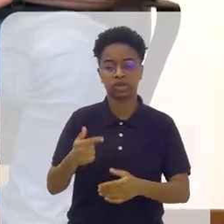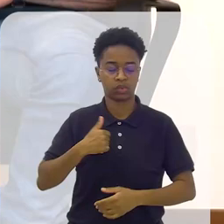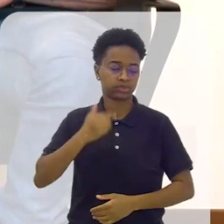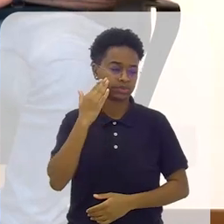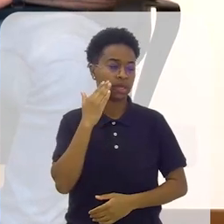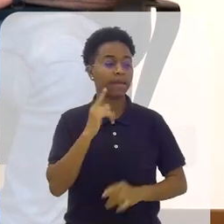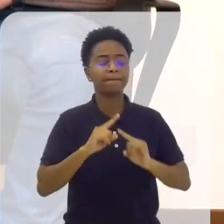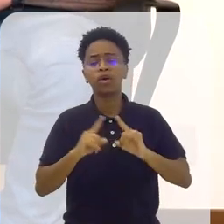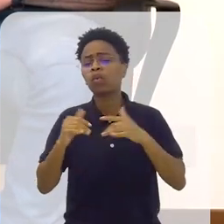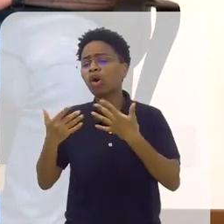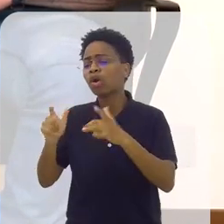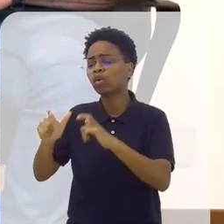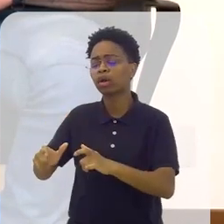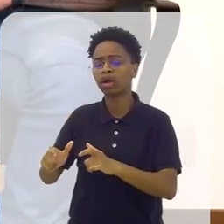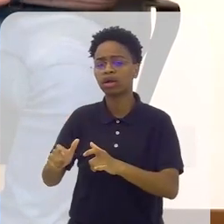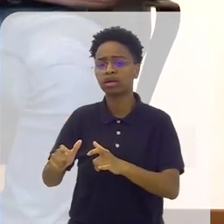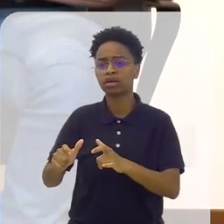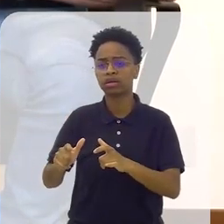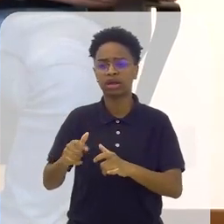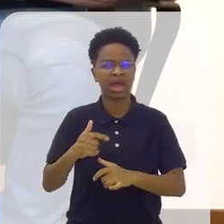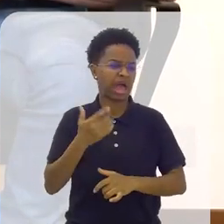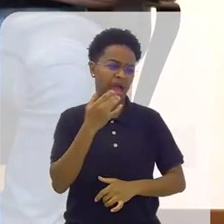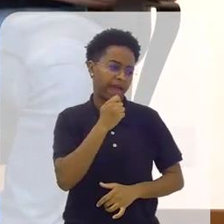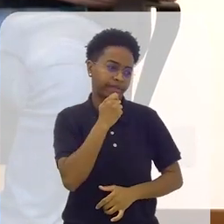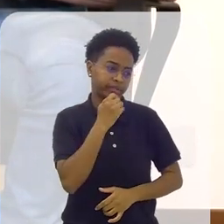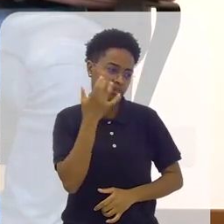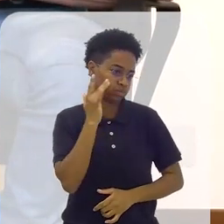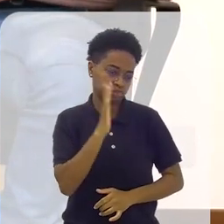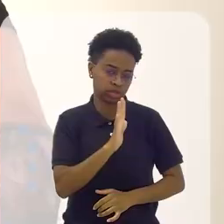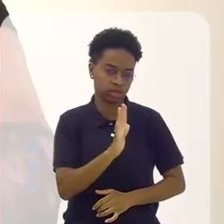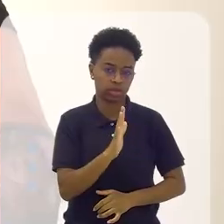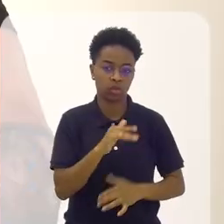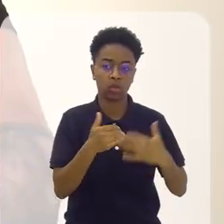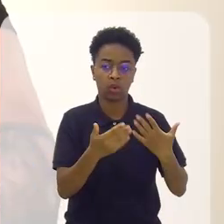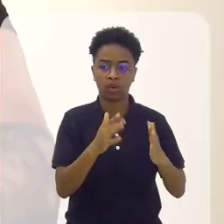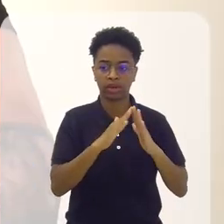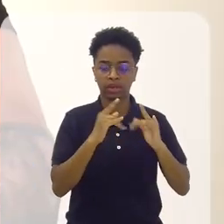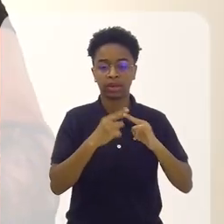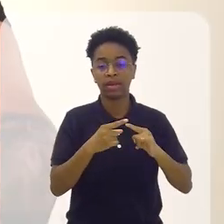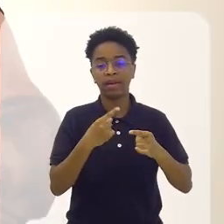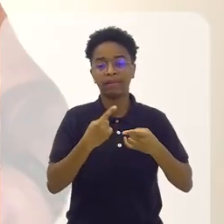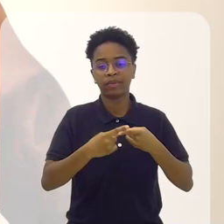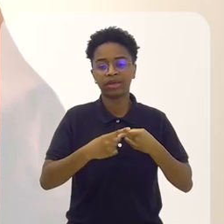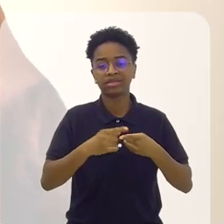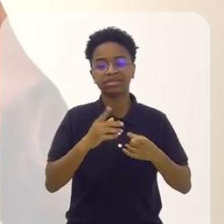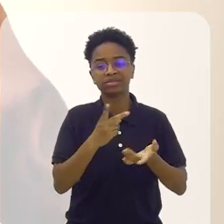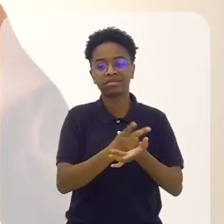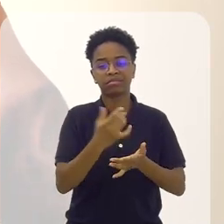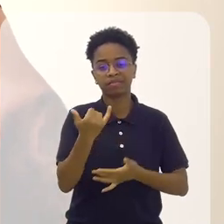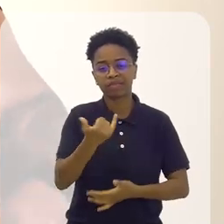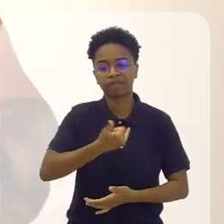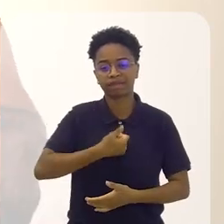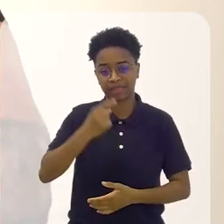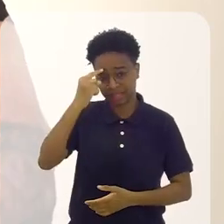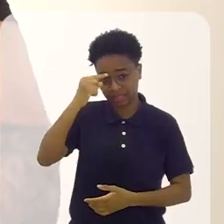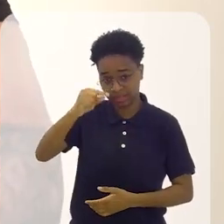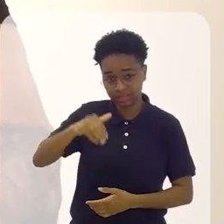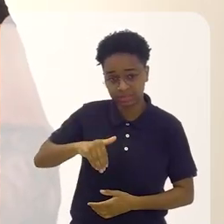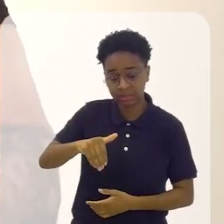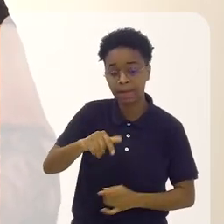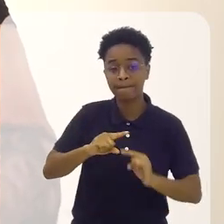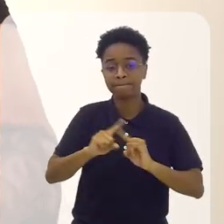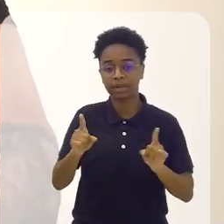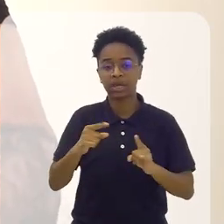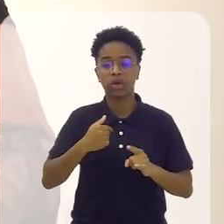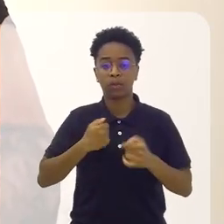outras igrejas. E já tem um local de dia 28, a igreja? Ainda não fui informado do local, assim, normalmente eles informam pela semana, mas